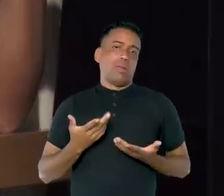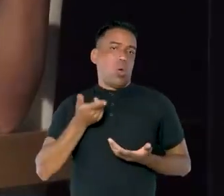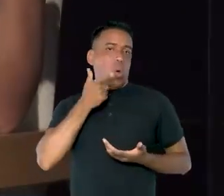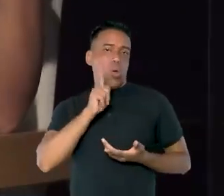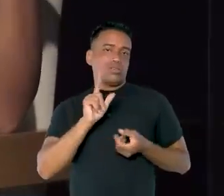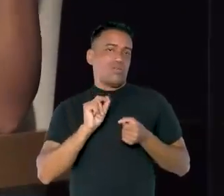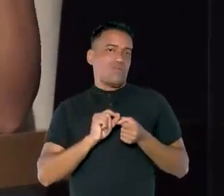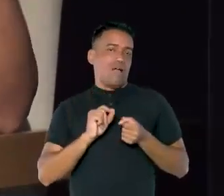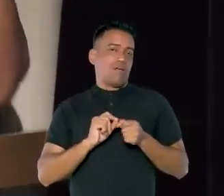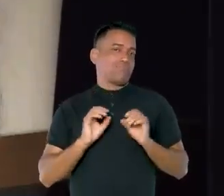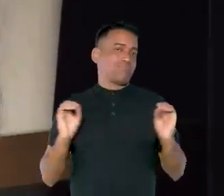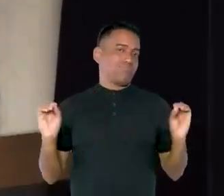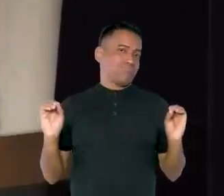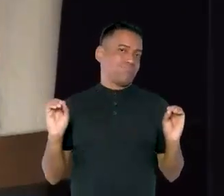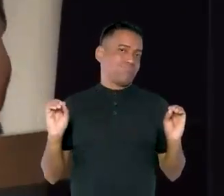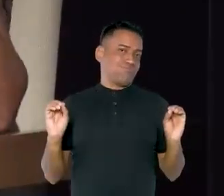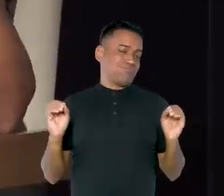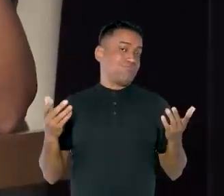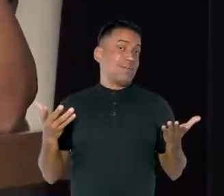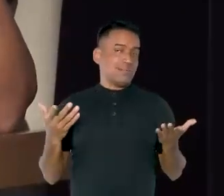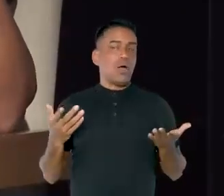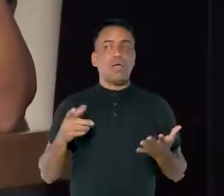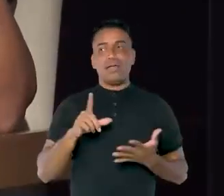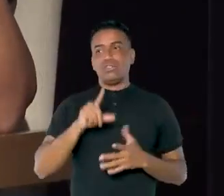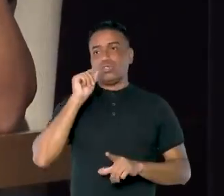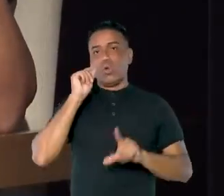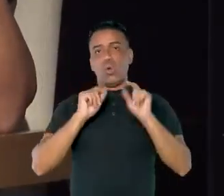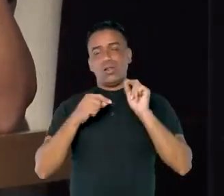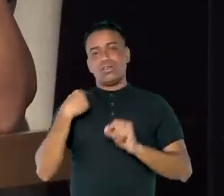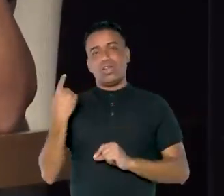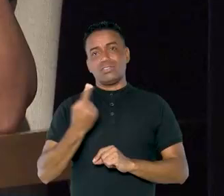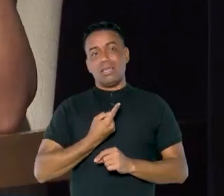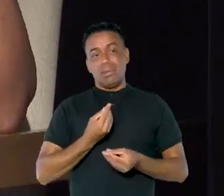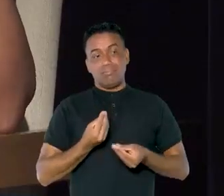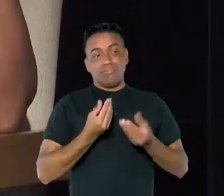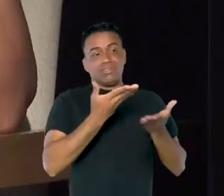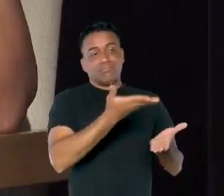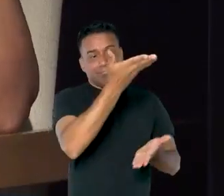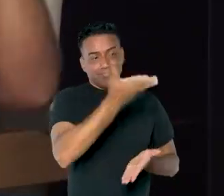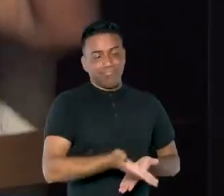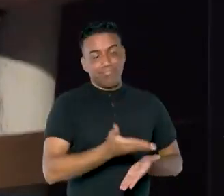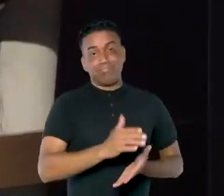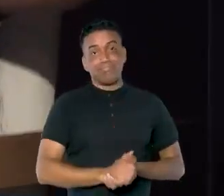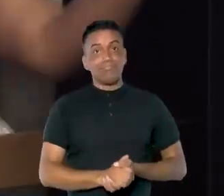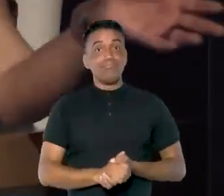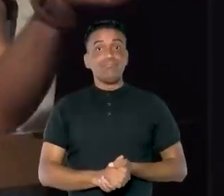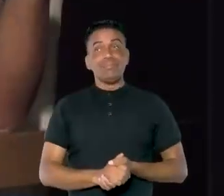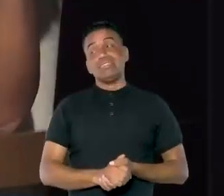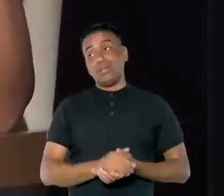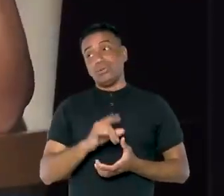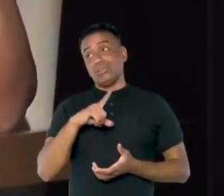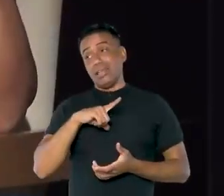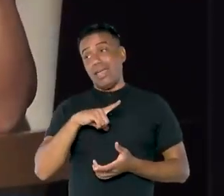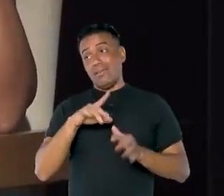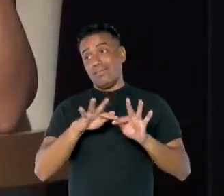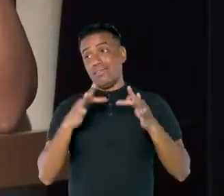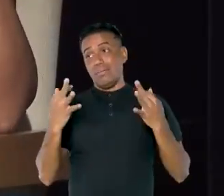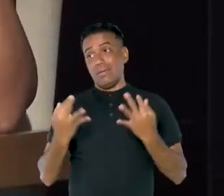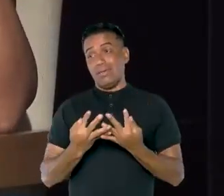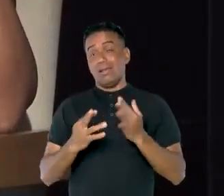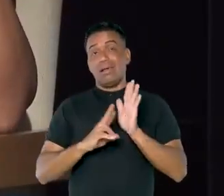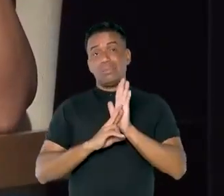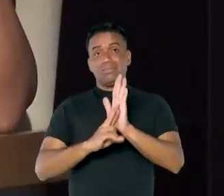não dá para fazer. Essa é a opção que a gente tem para vocês. Mesmo nós tendo parente representando nós,